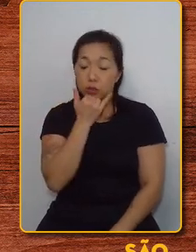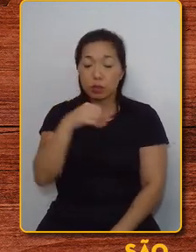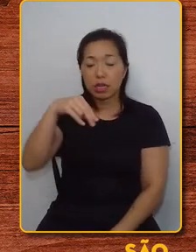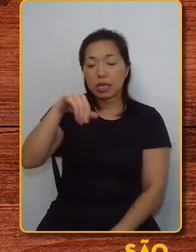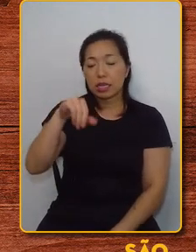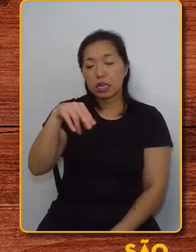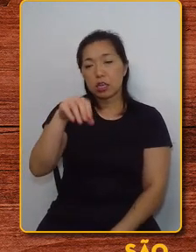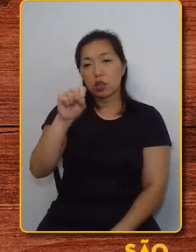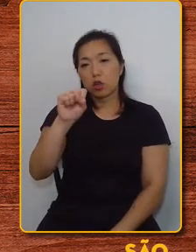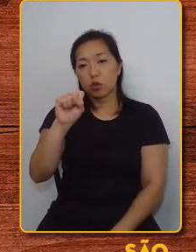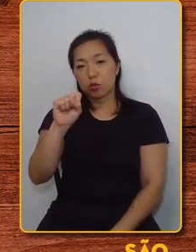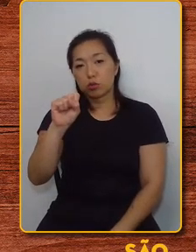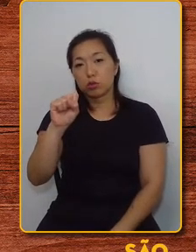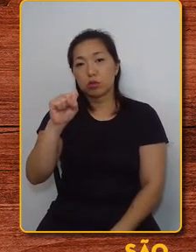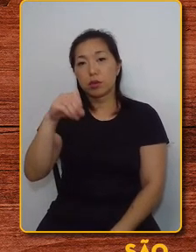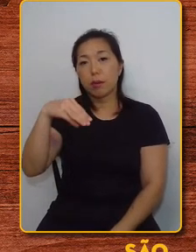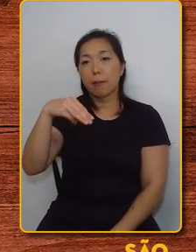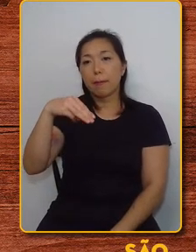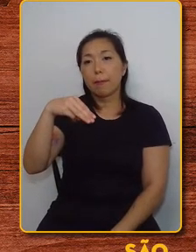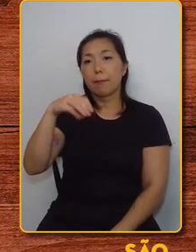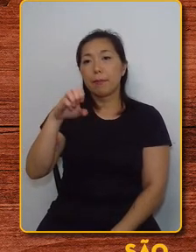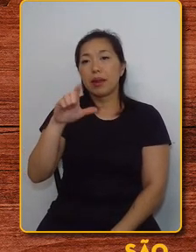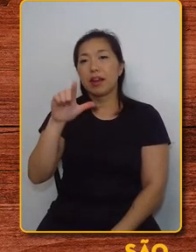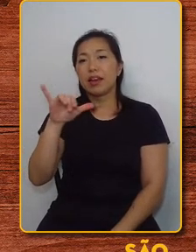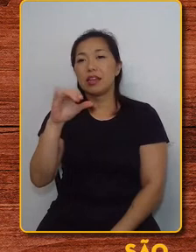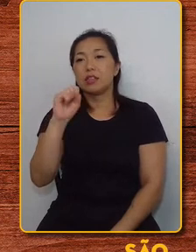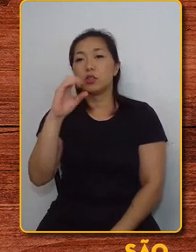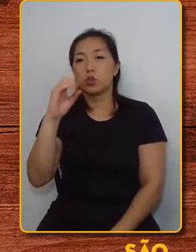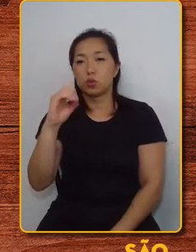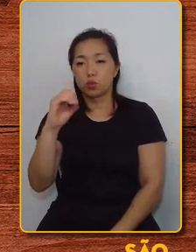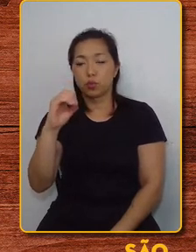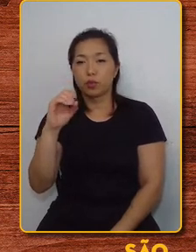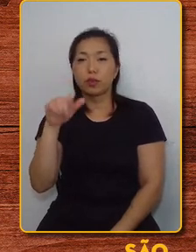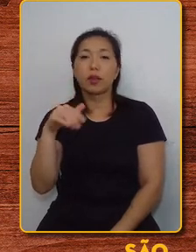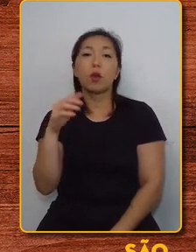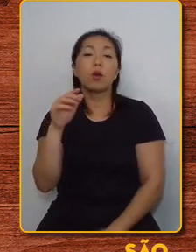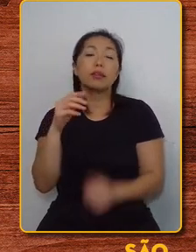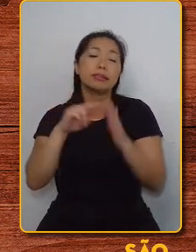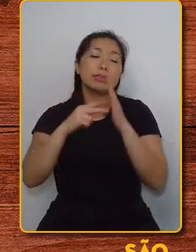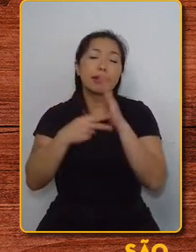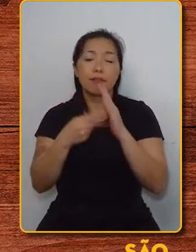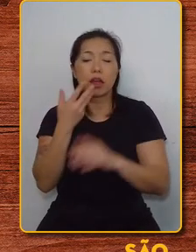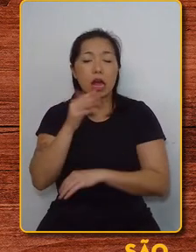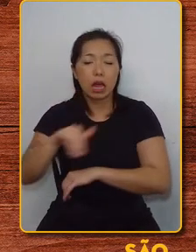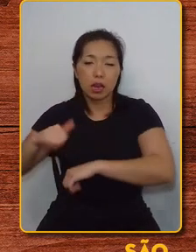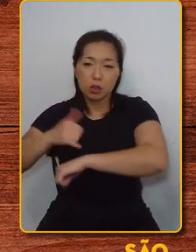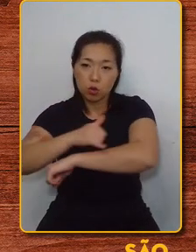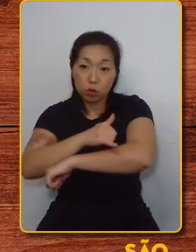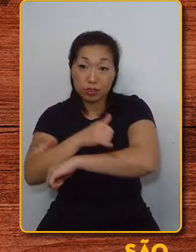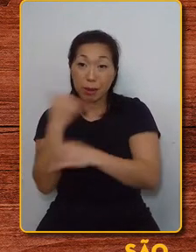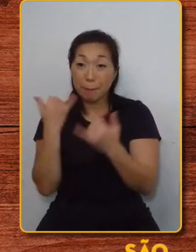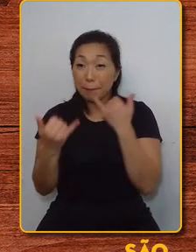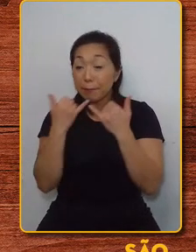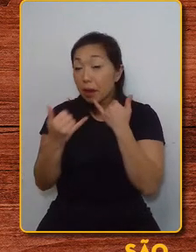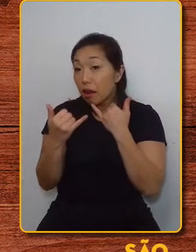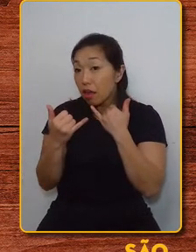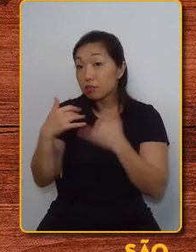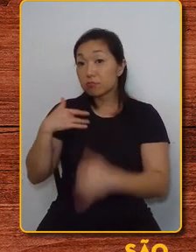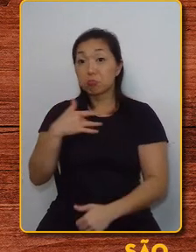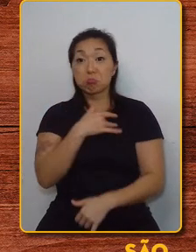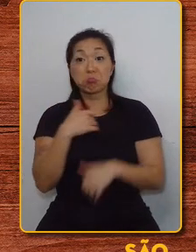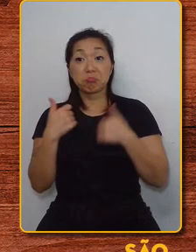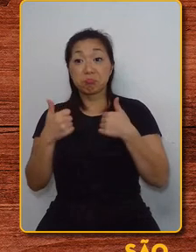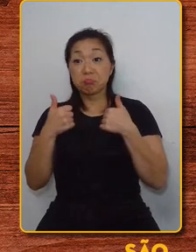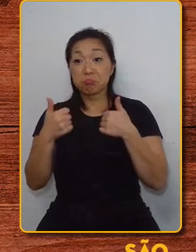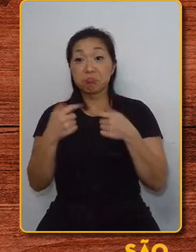Mediços. São as crianças gordinhas, que parece que são saudáveis e bem alimentados e não